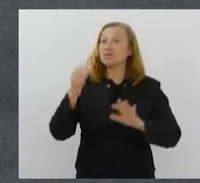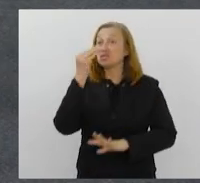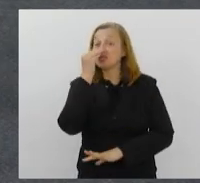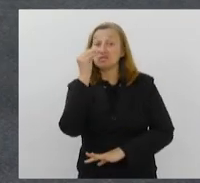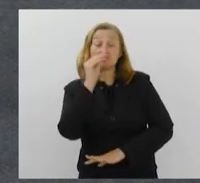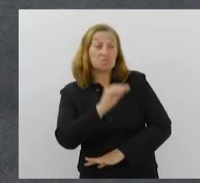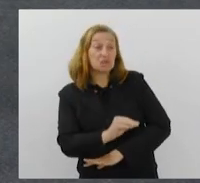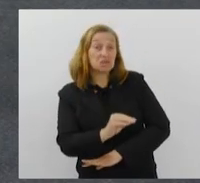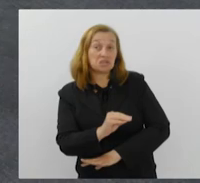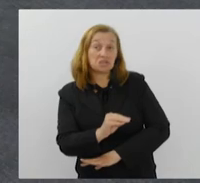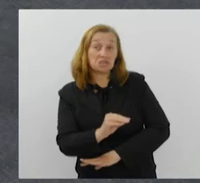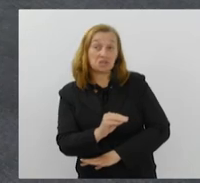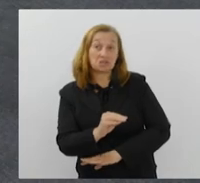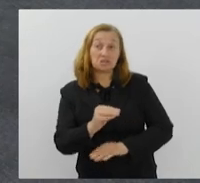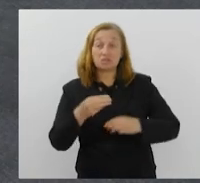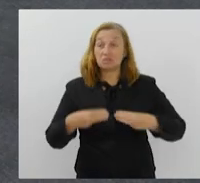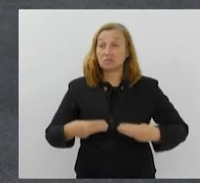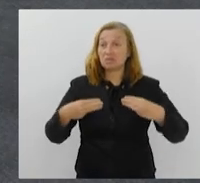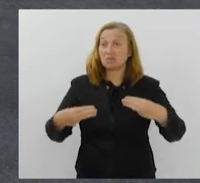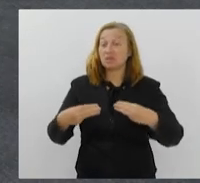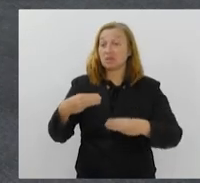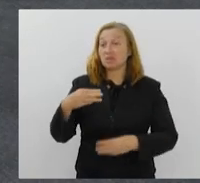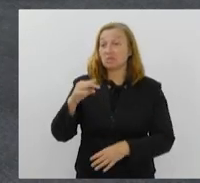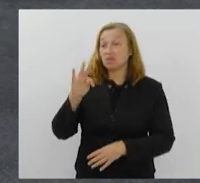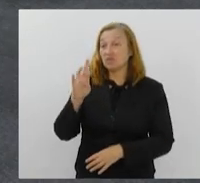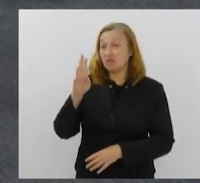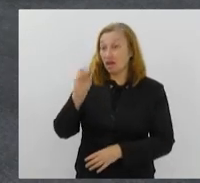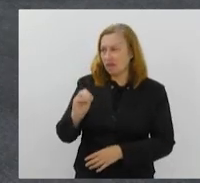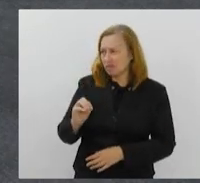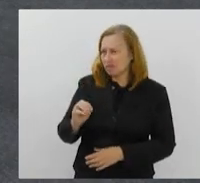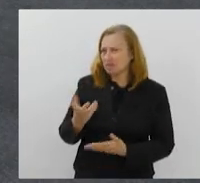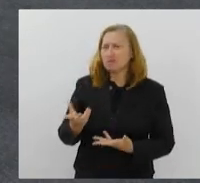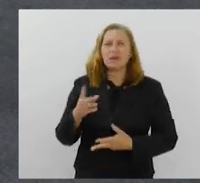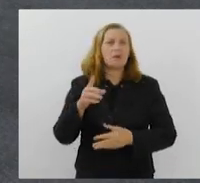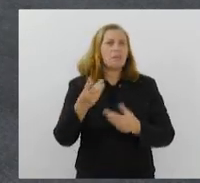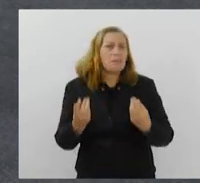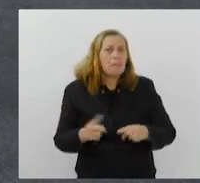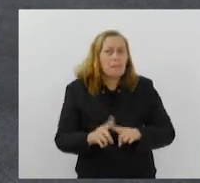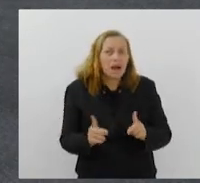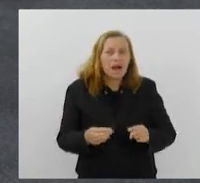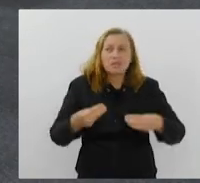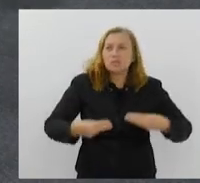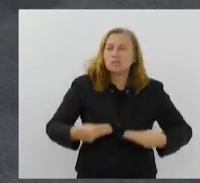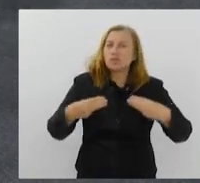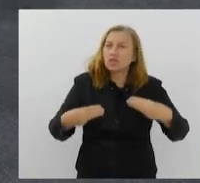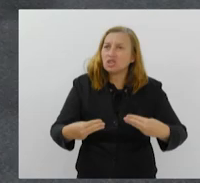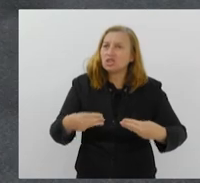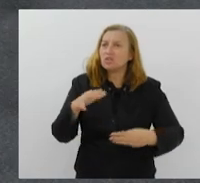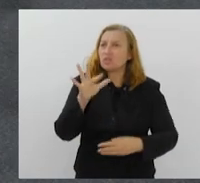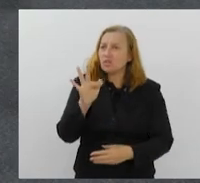a decisão do ministro Flávio. A decisão do ministro foi de